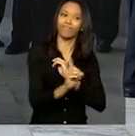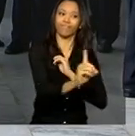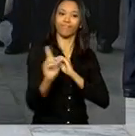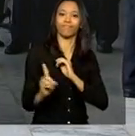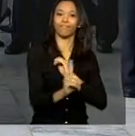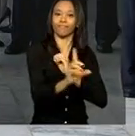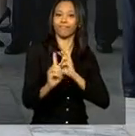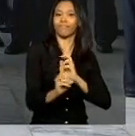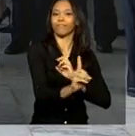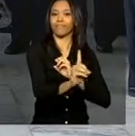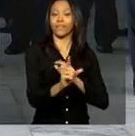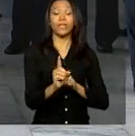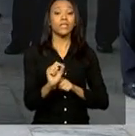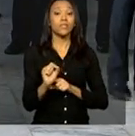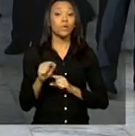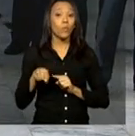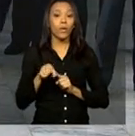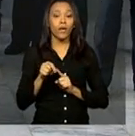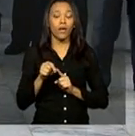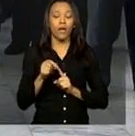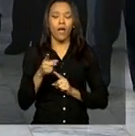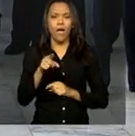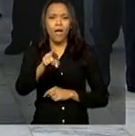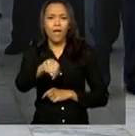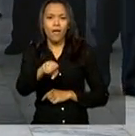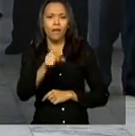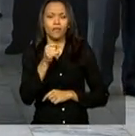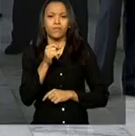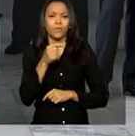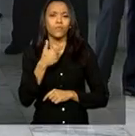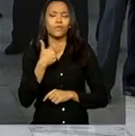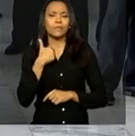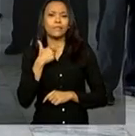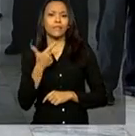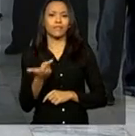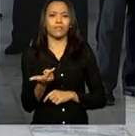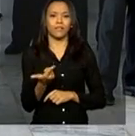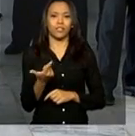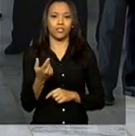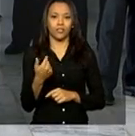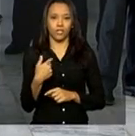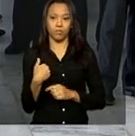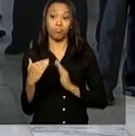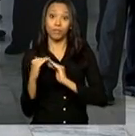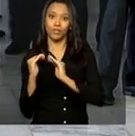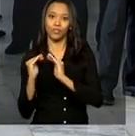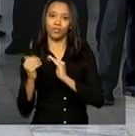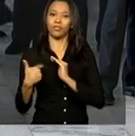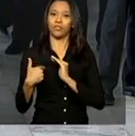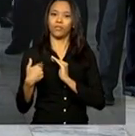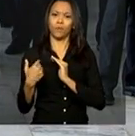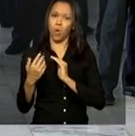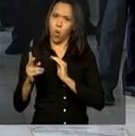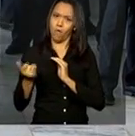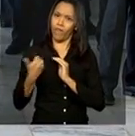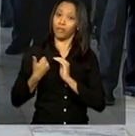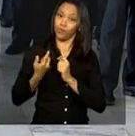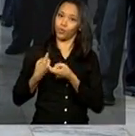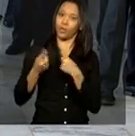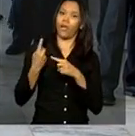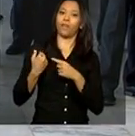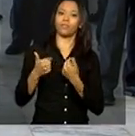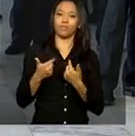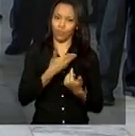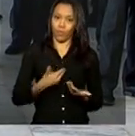é a possibilidade aí de desejo de felicitações, de muito sucesso, mas também